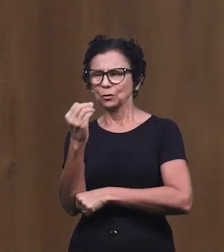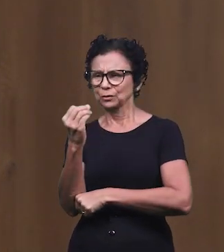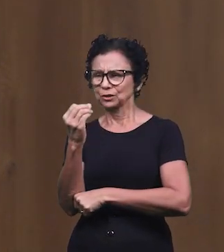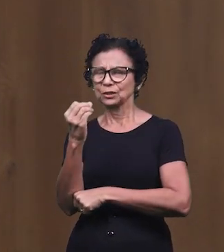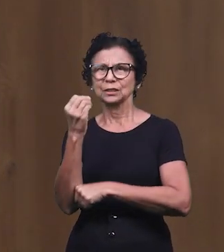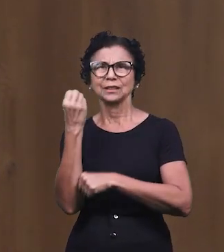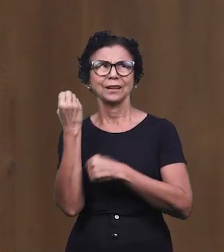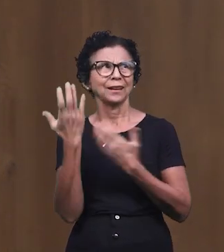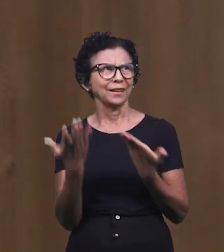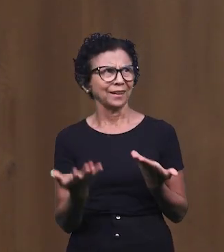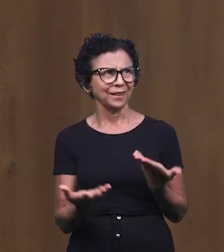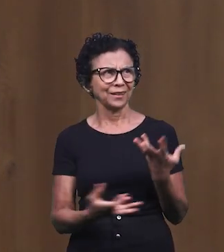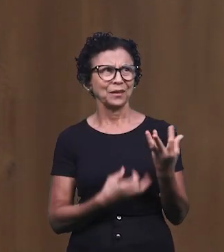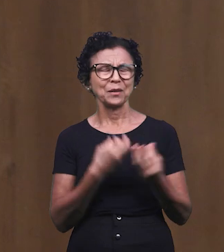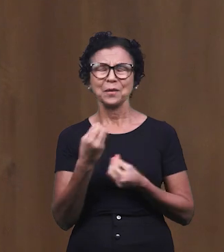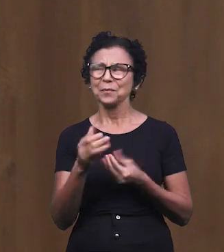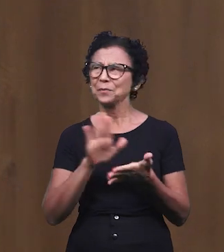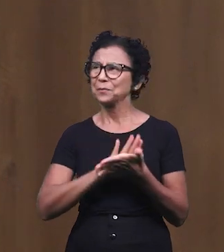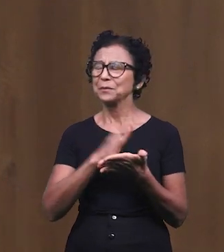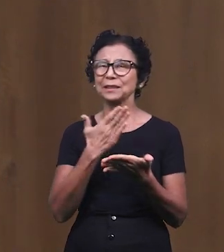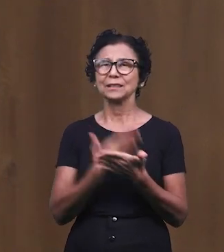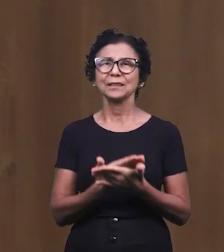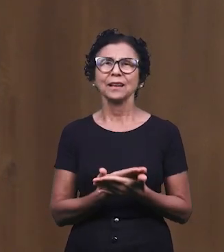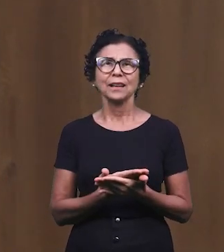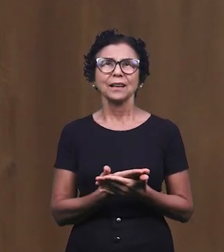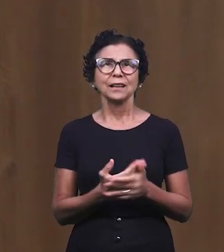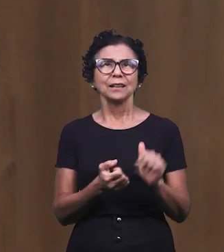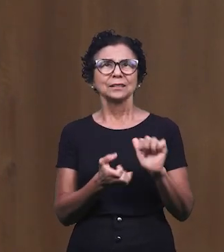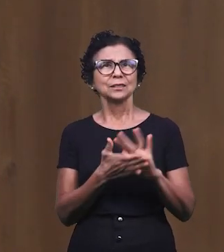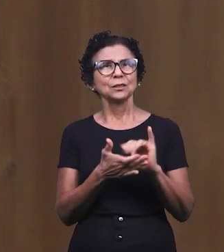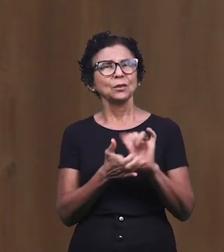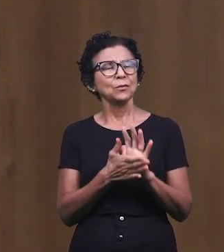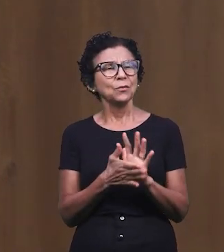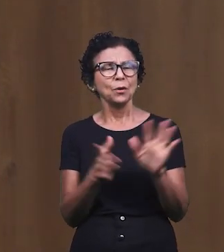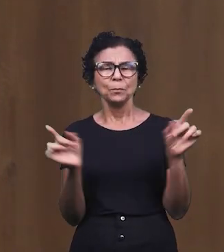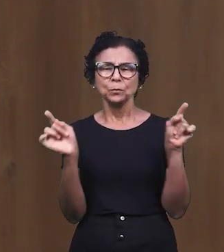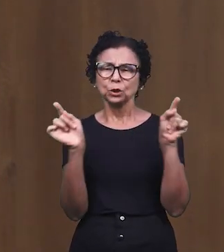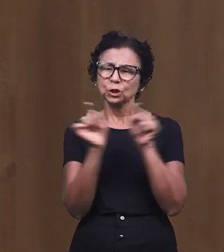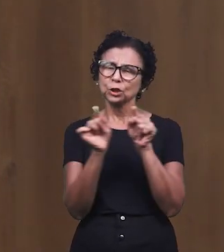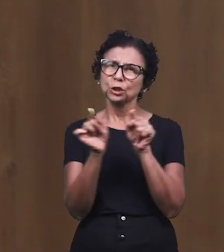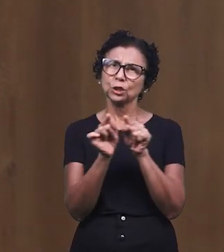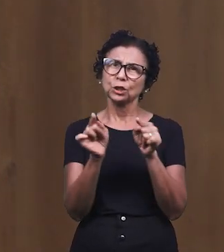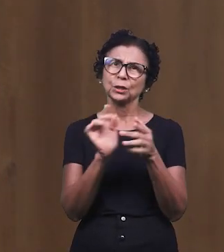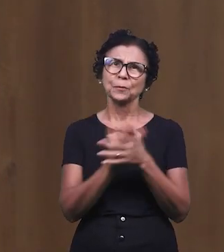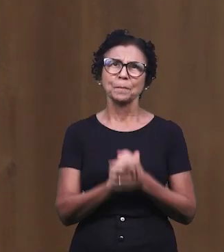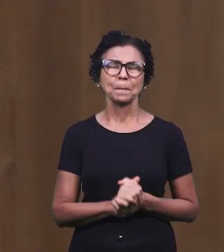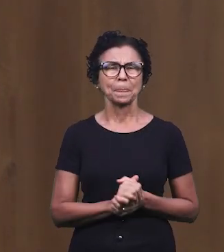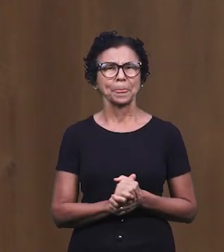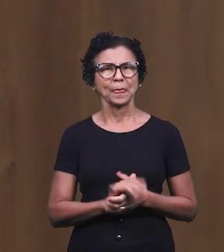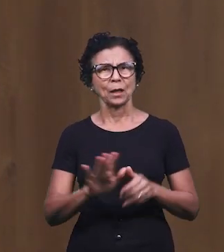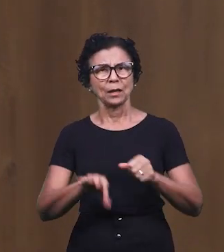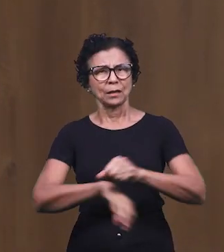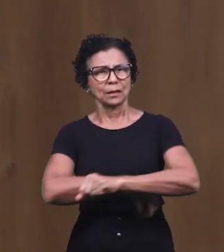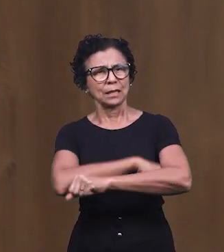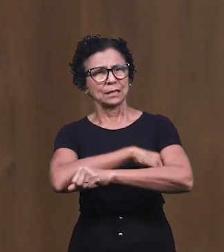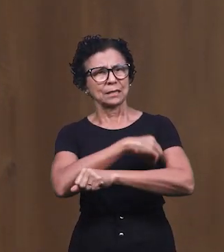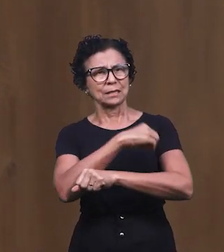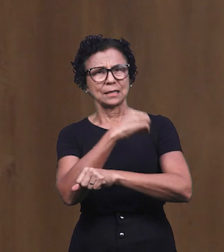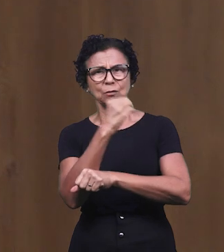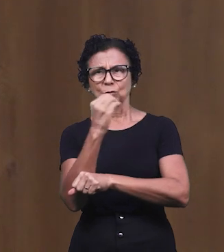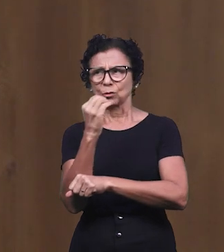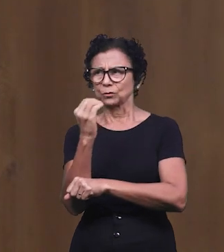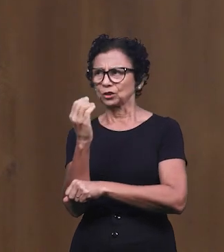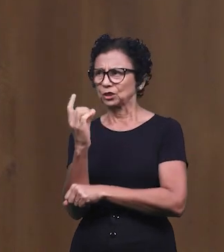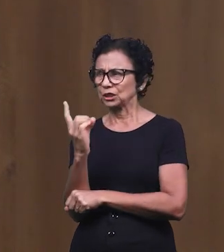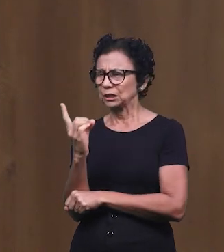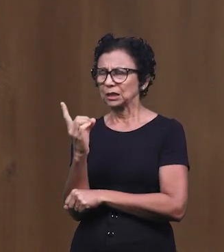novo dia. Nasceu um novo dia. Ou nasceu um novo dia. Eu falei, então, acho que é um dos louvores mais complexos se a